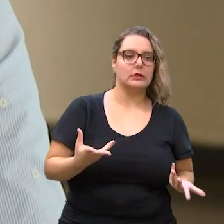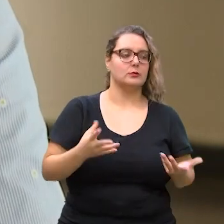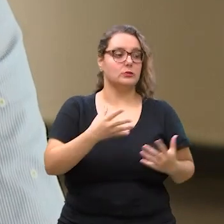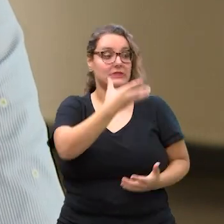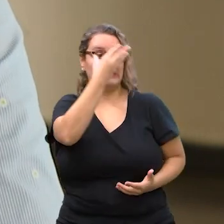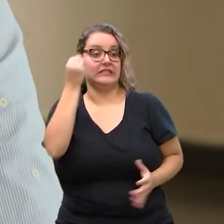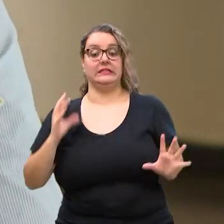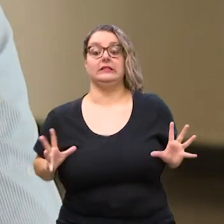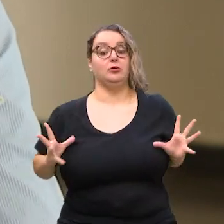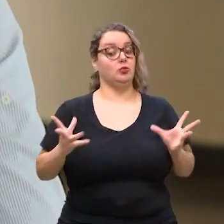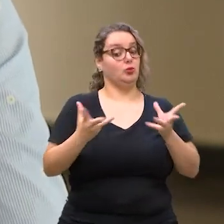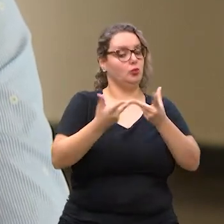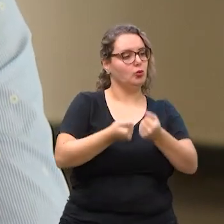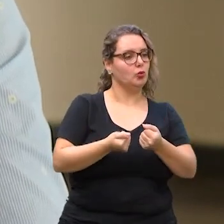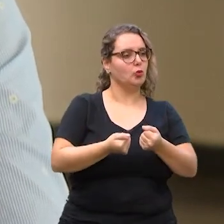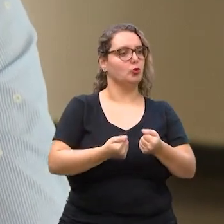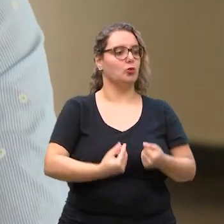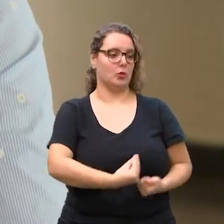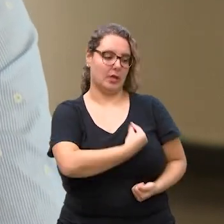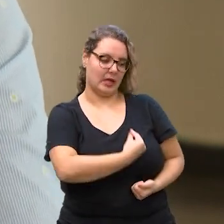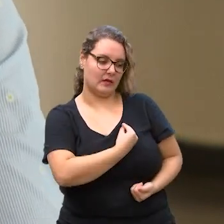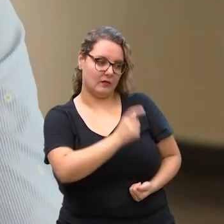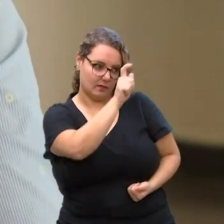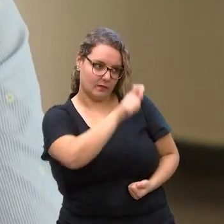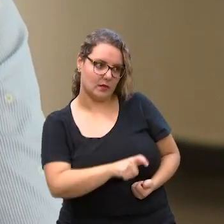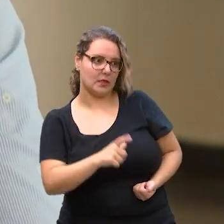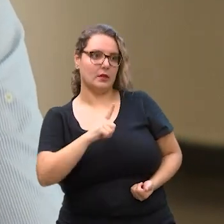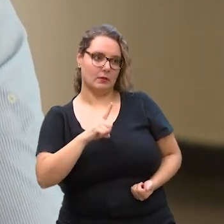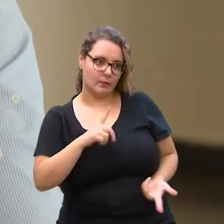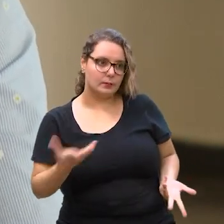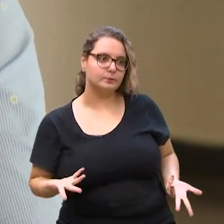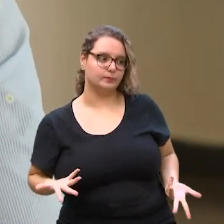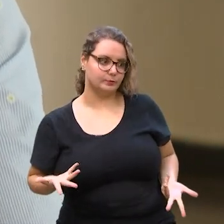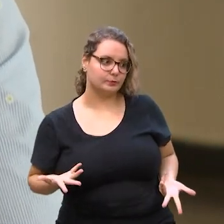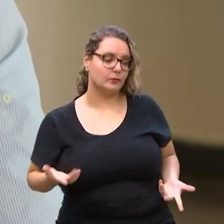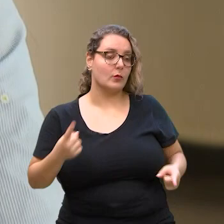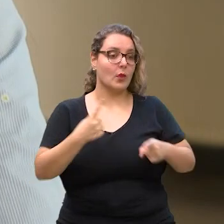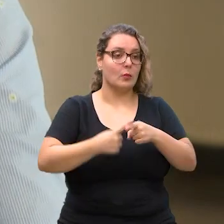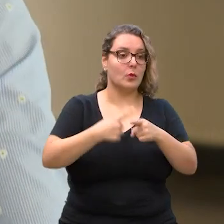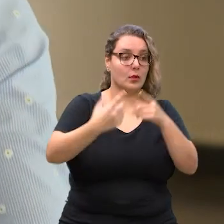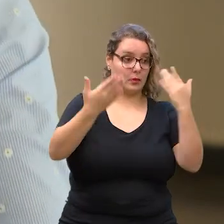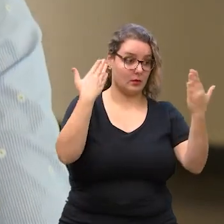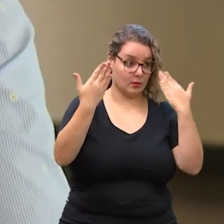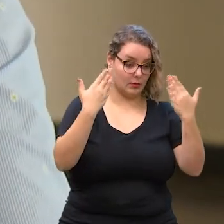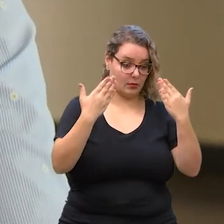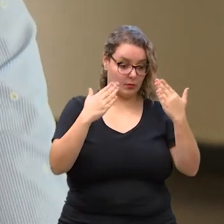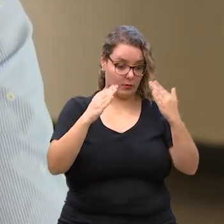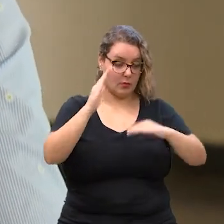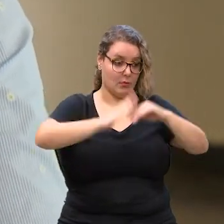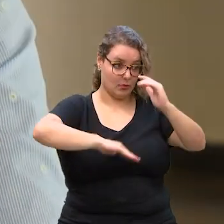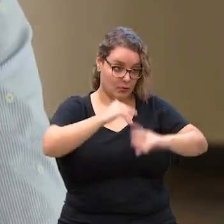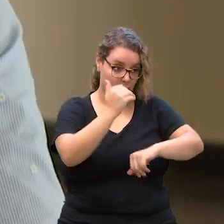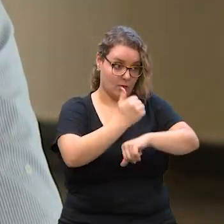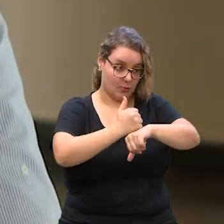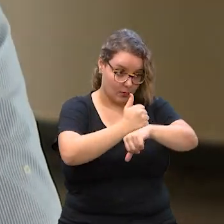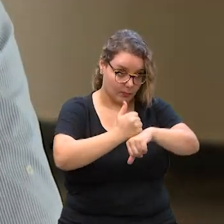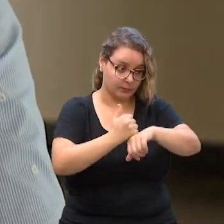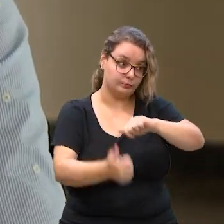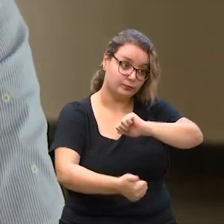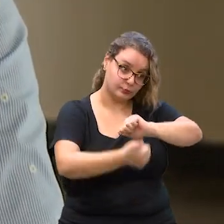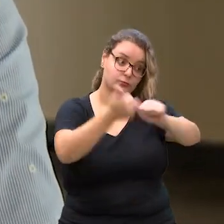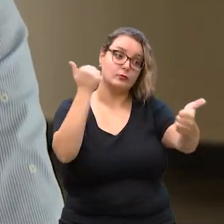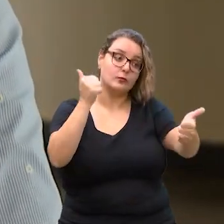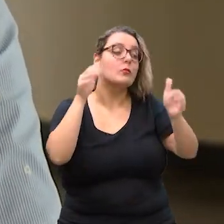esse contexto, né? A gente sempre tenta focar, né, porque a psicologia do esporte é a especialidade, para focar realmente no desempenho